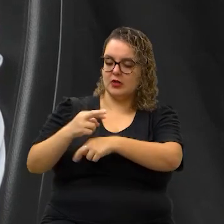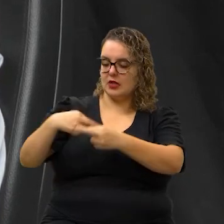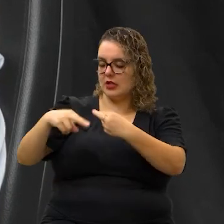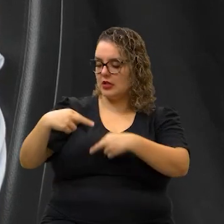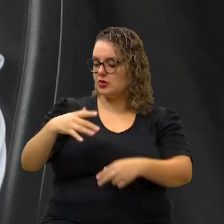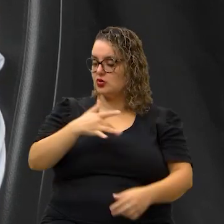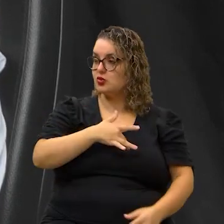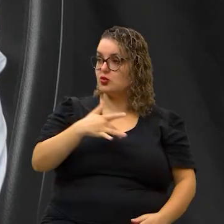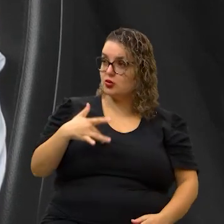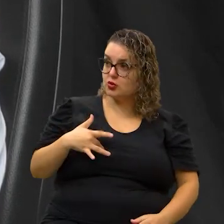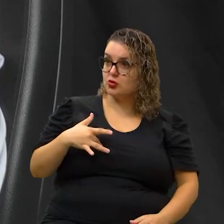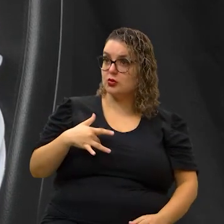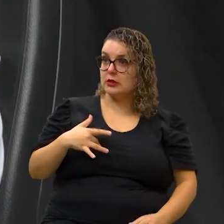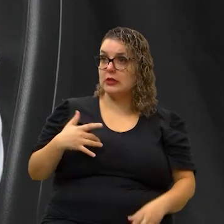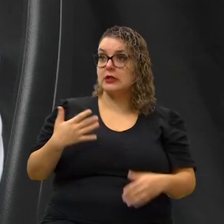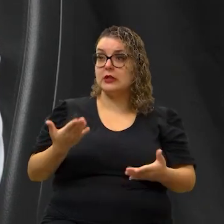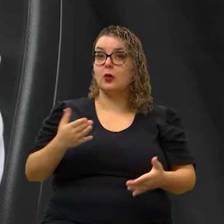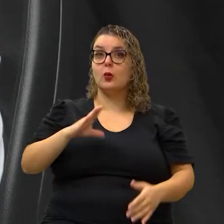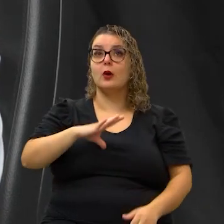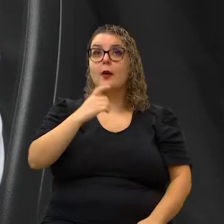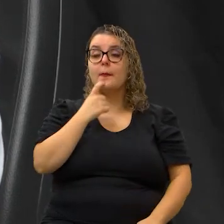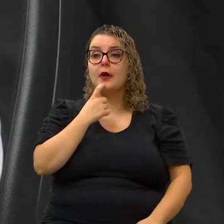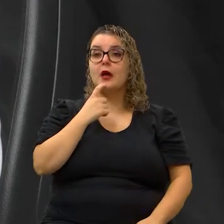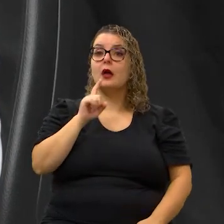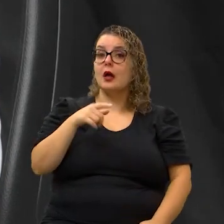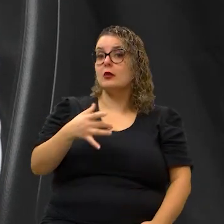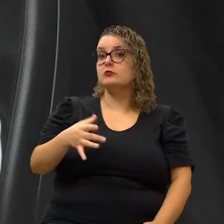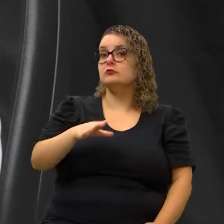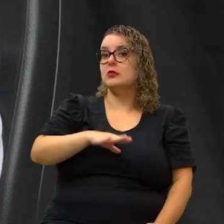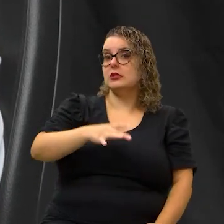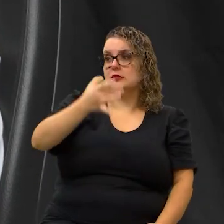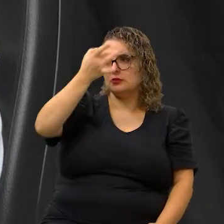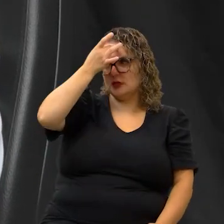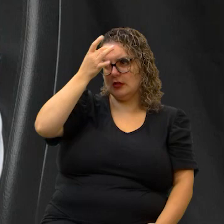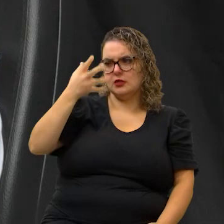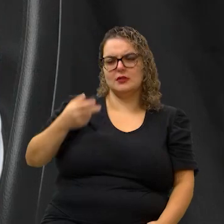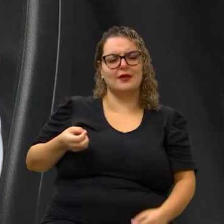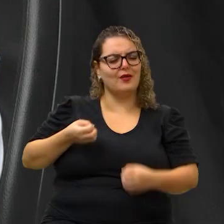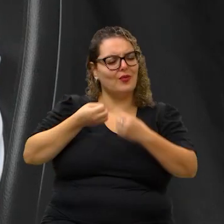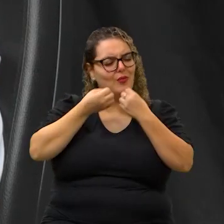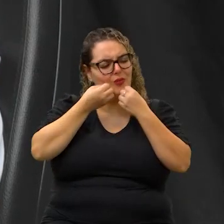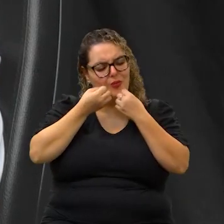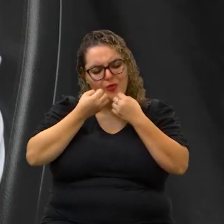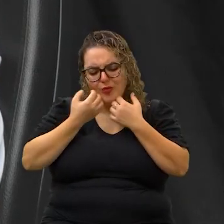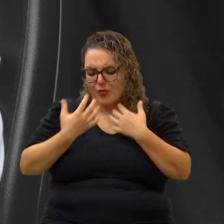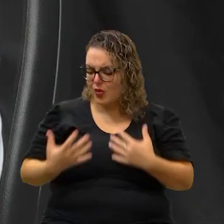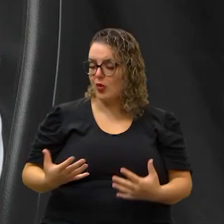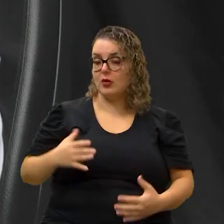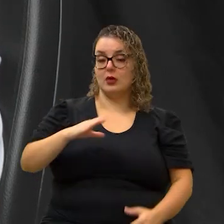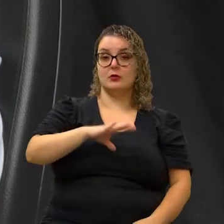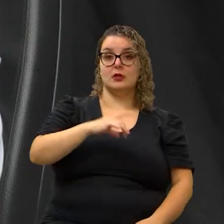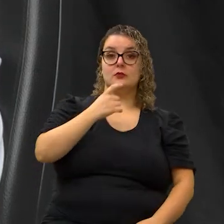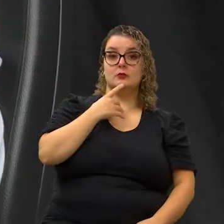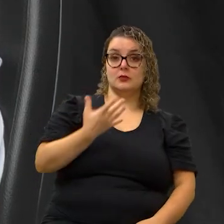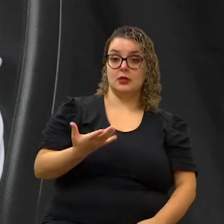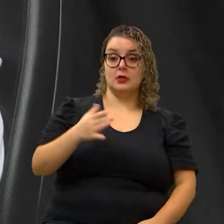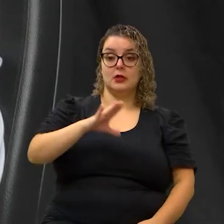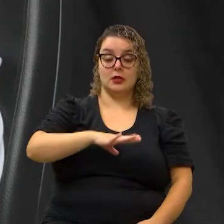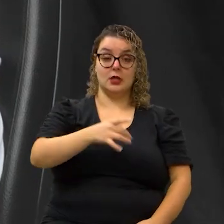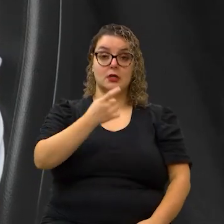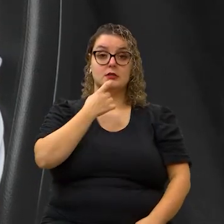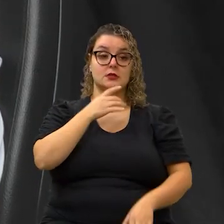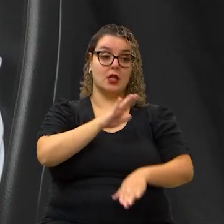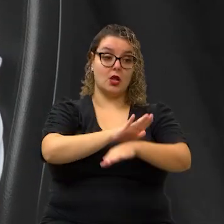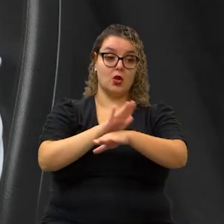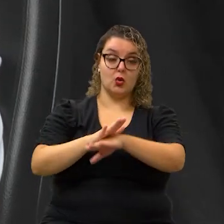para as questões ligadas à saúde. Então Campinas é uma cidade vocacionada e isso é muito bom para Campinas, tanto para